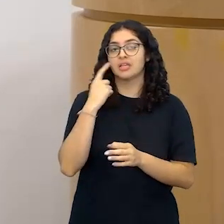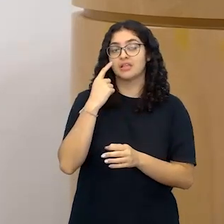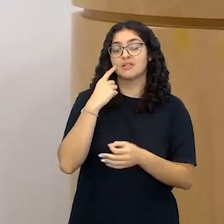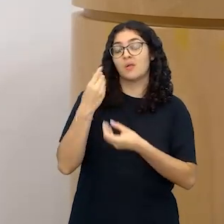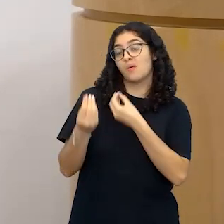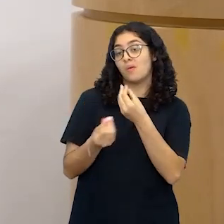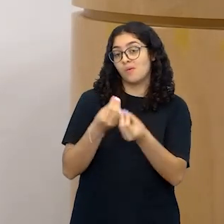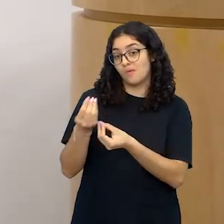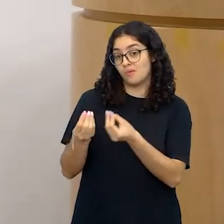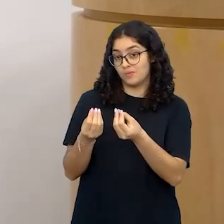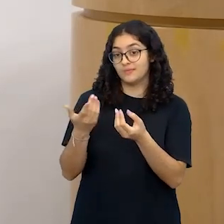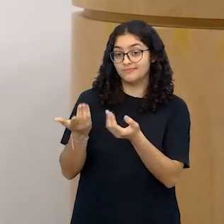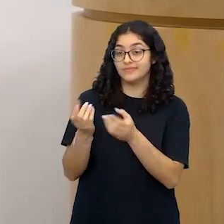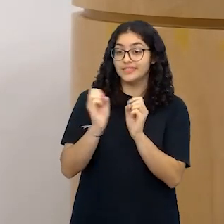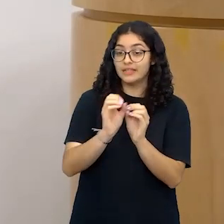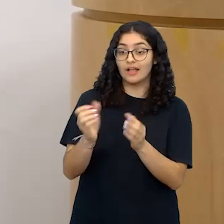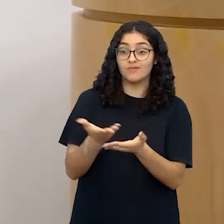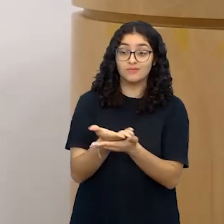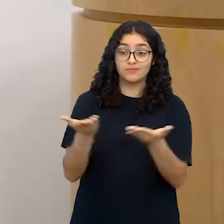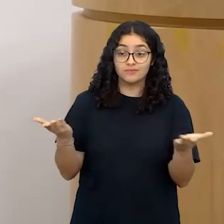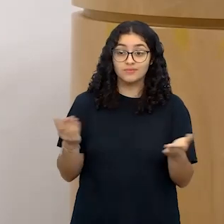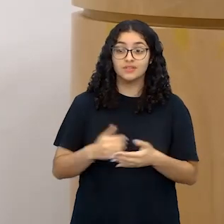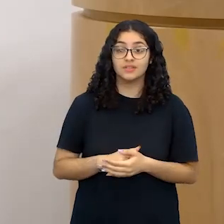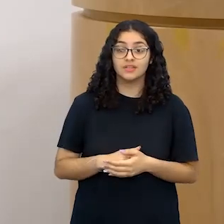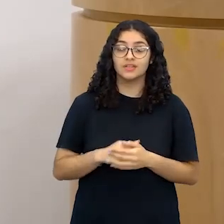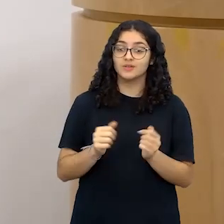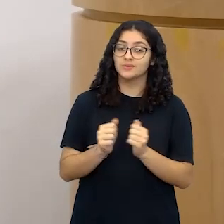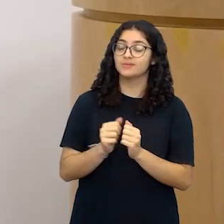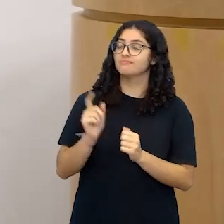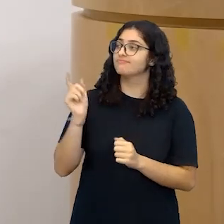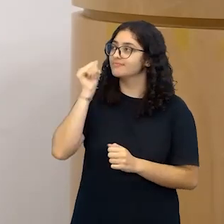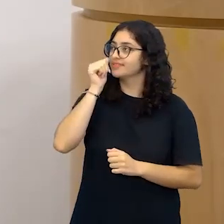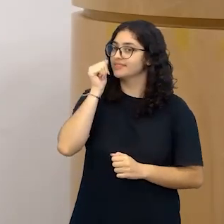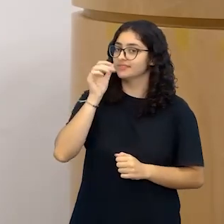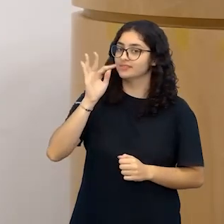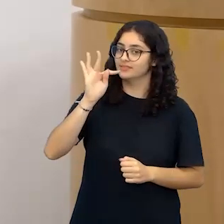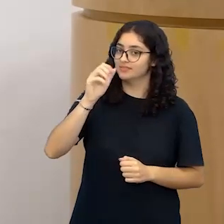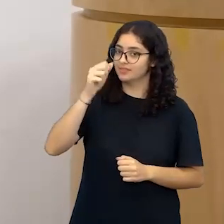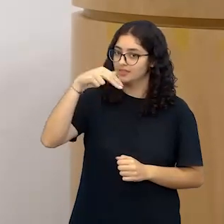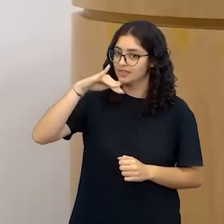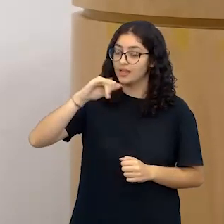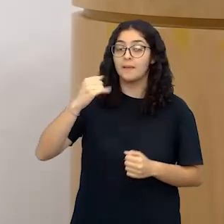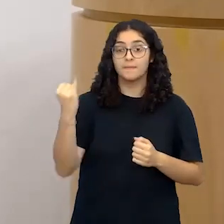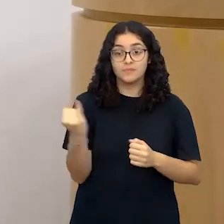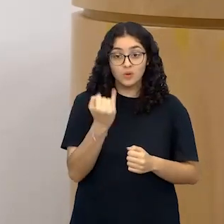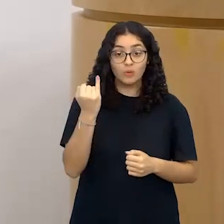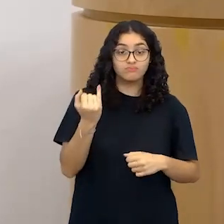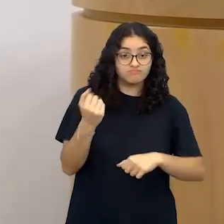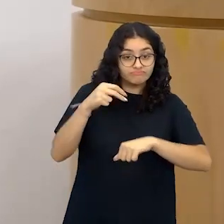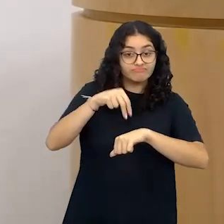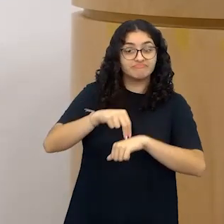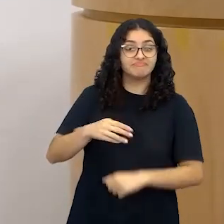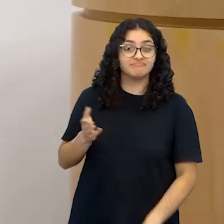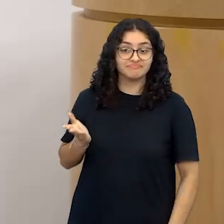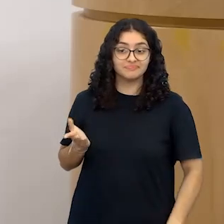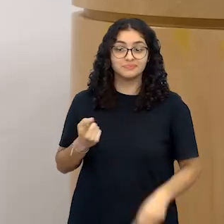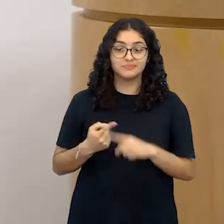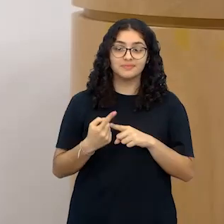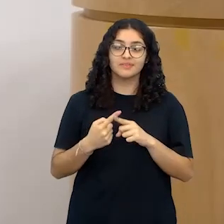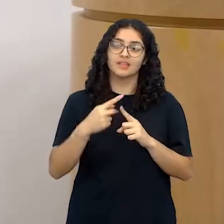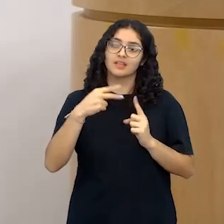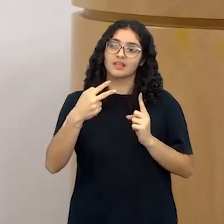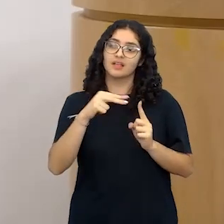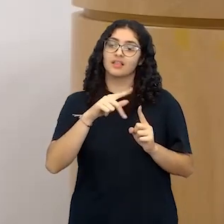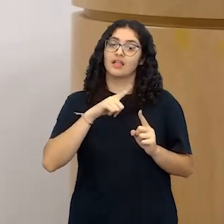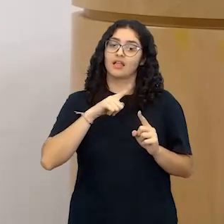nesse encontro formativo, falar com a Tânia, a importância da Tânia estar aqui. Que a Tânia, ela olha a perspectiva da